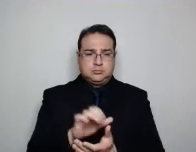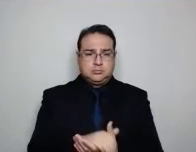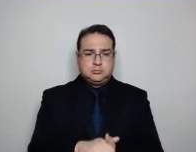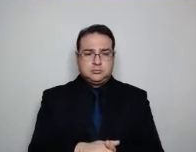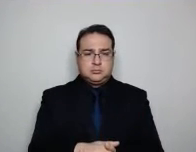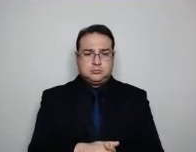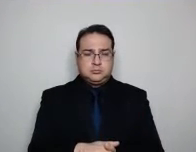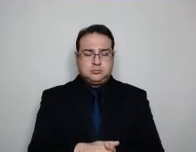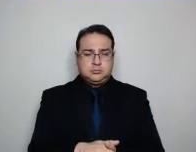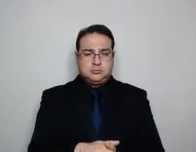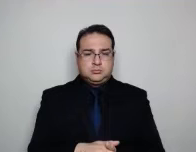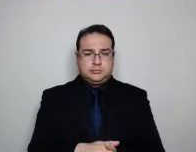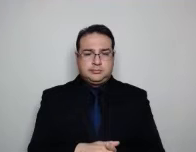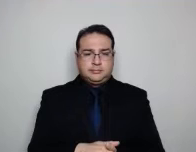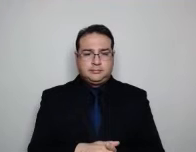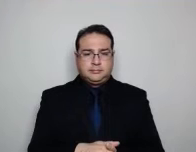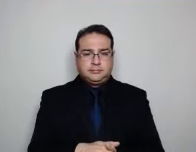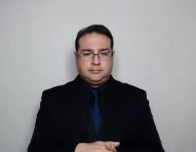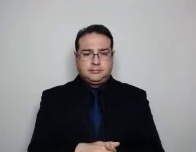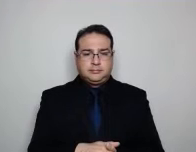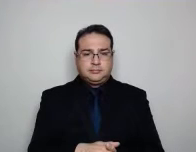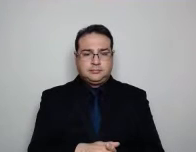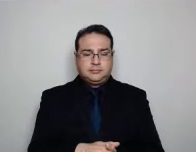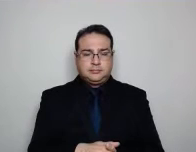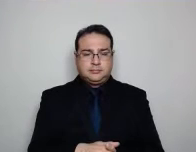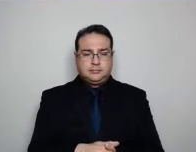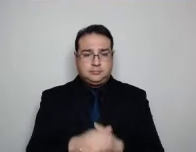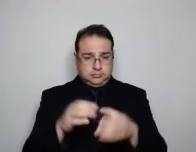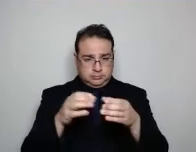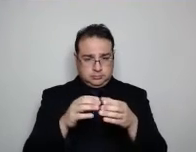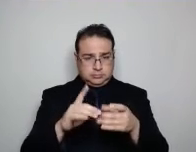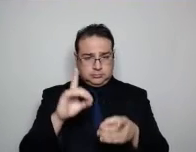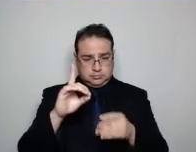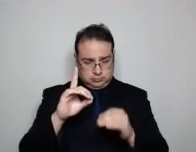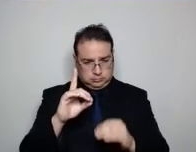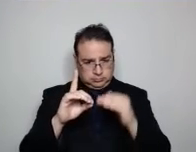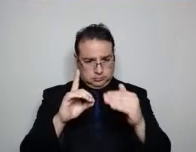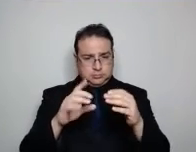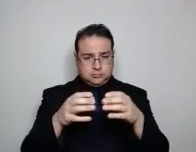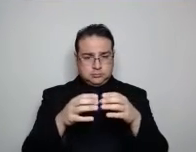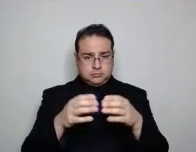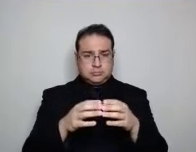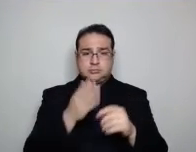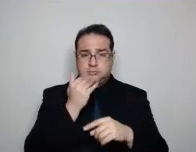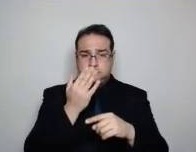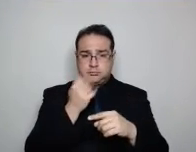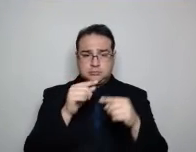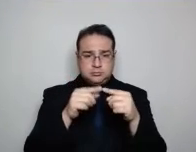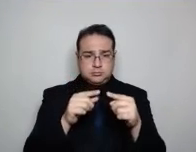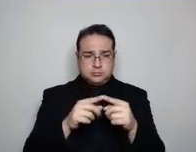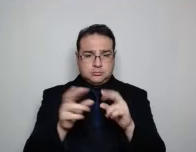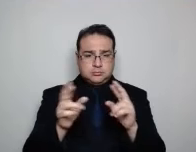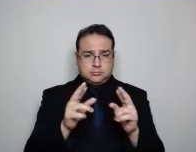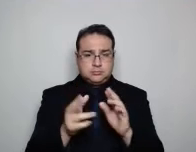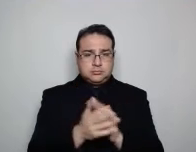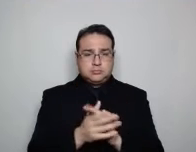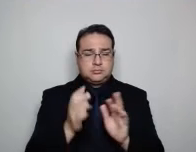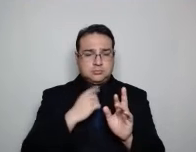Desembargadores, o caso é o seguinte: com relação a alimentos, há uma